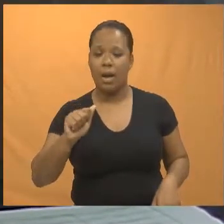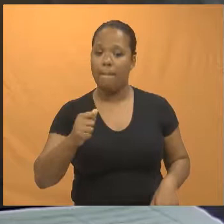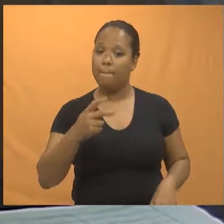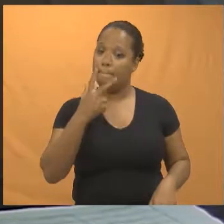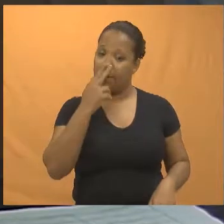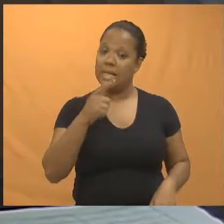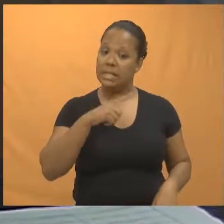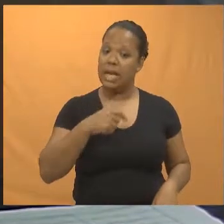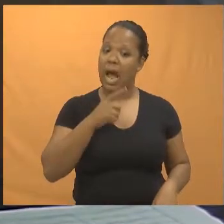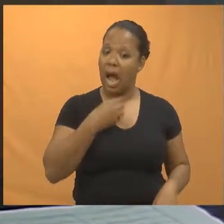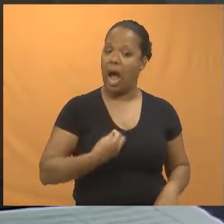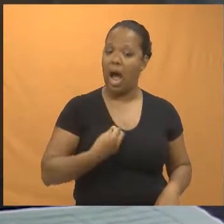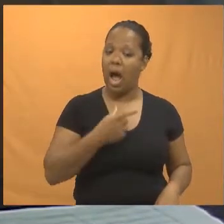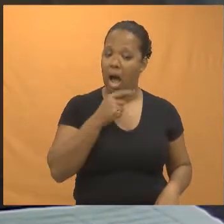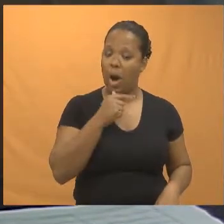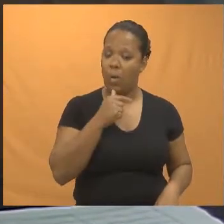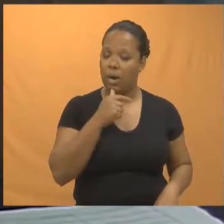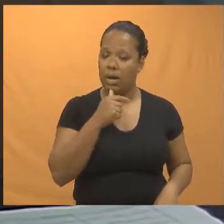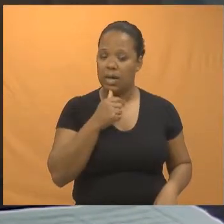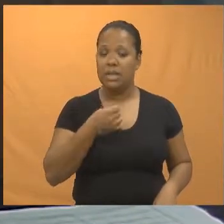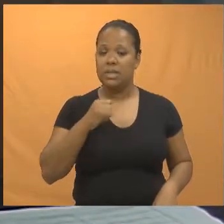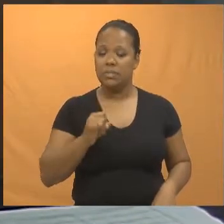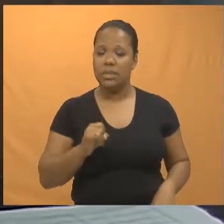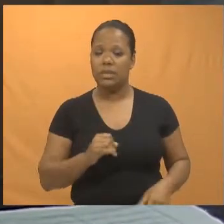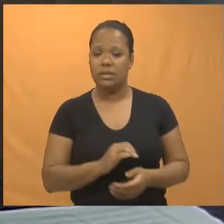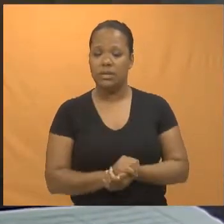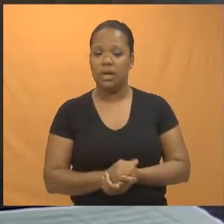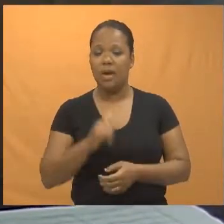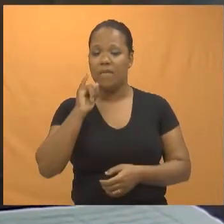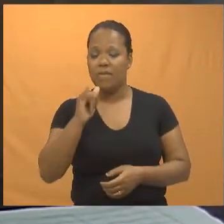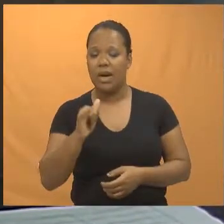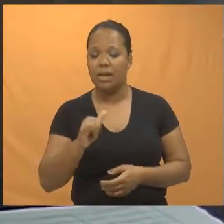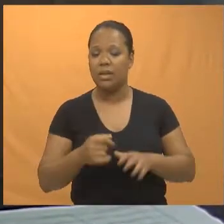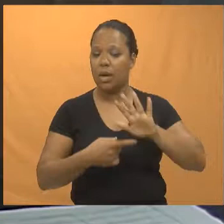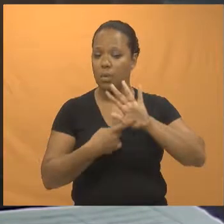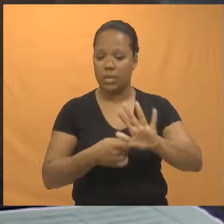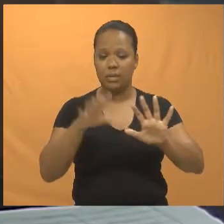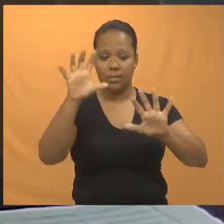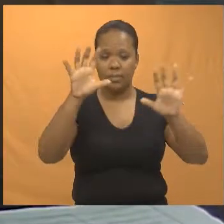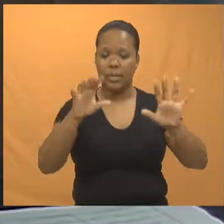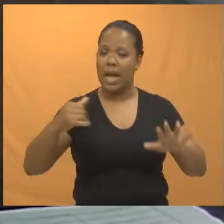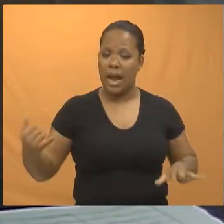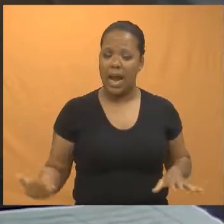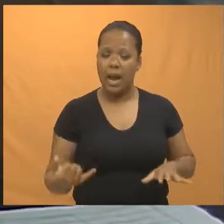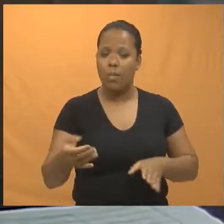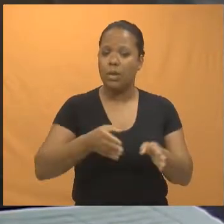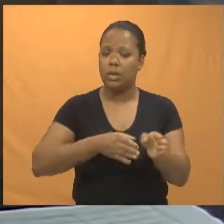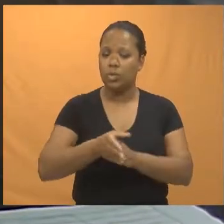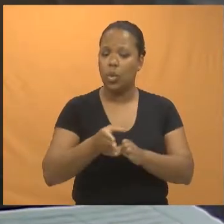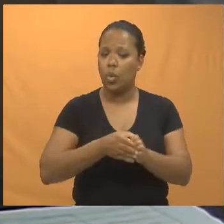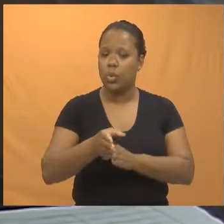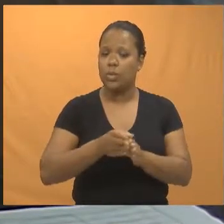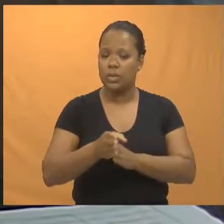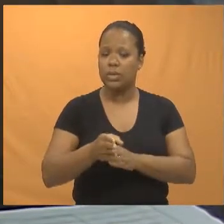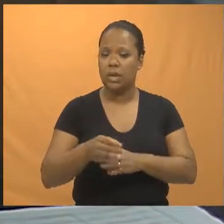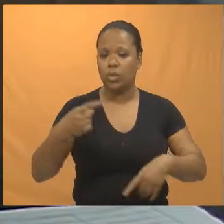permanece como córrego. Então, se você faz uma intervenção ali, tem essa implicação ambiental. Isso é importante para o Conselho Municipal do Meio